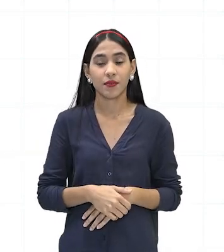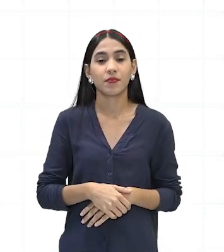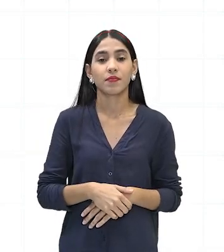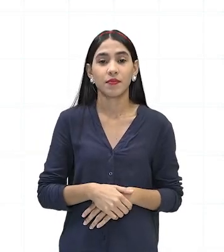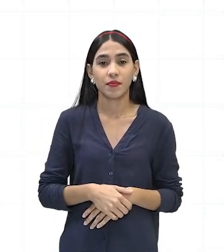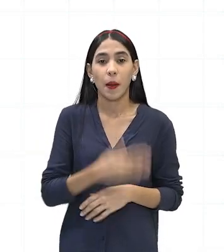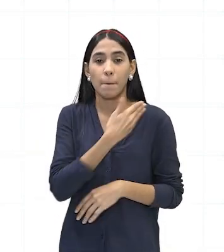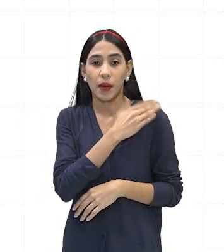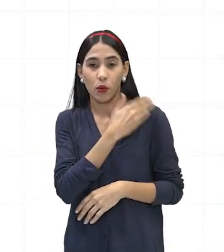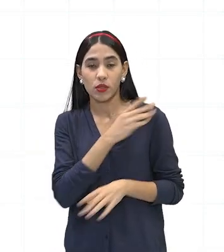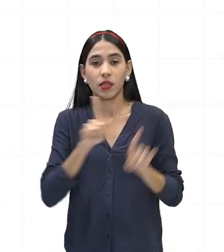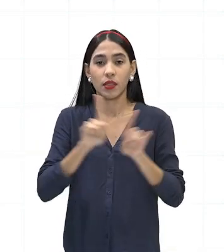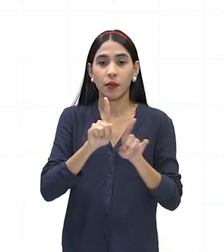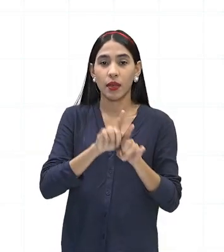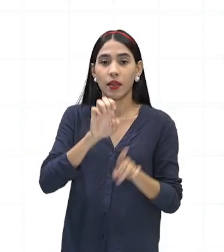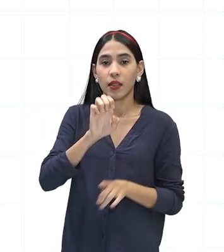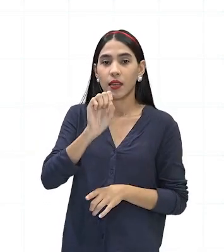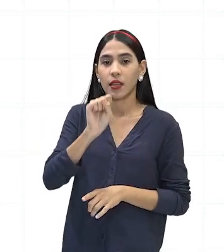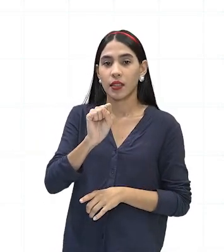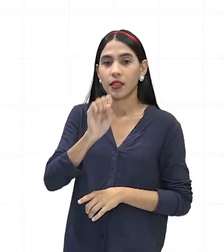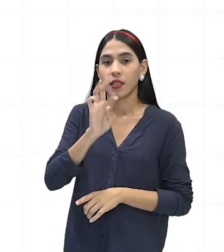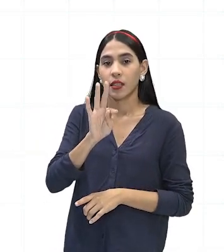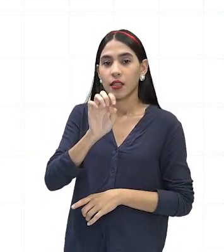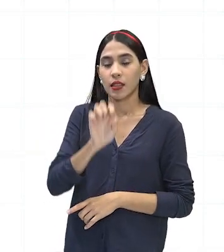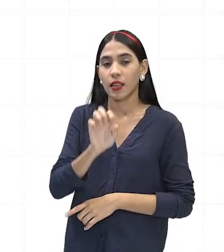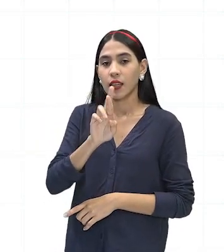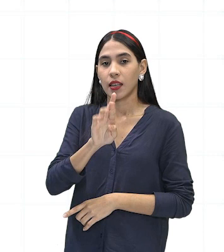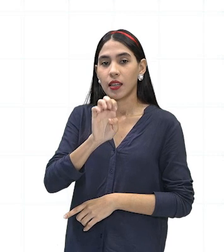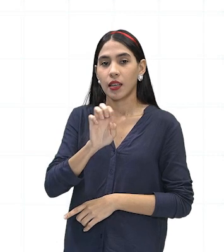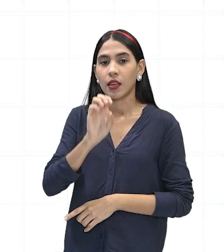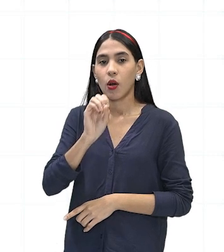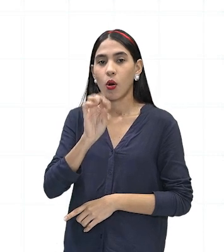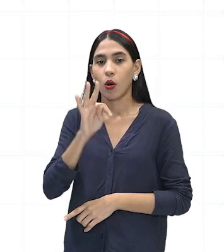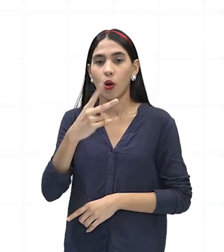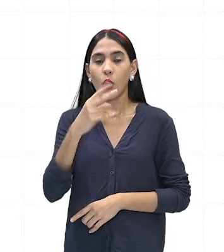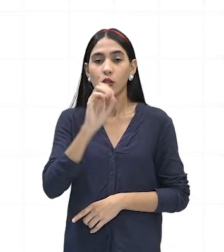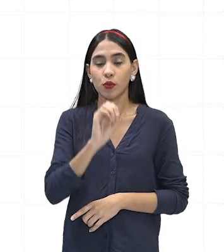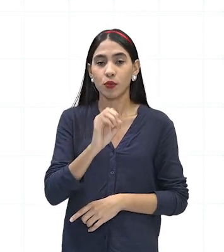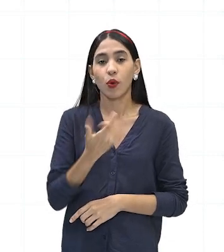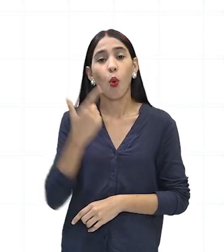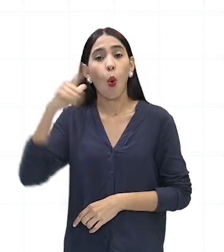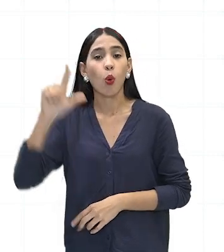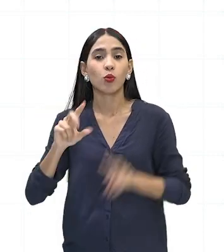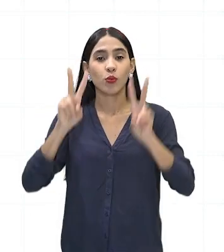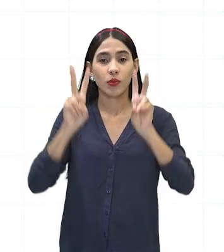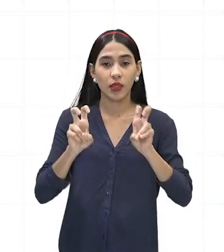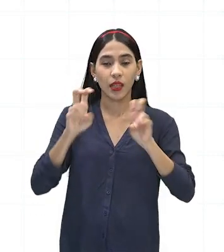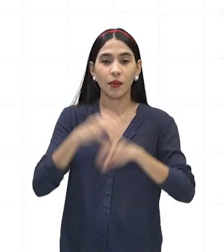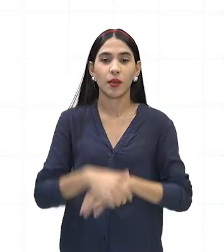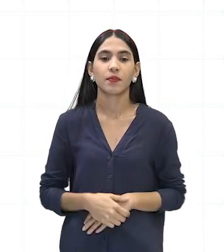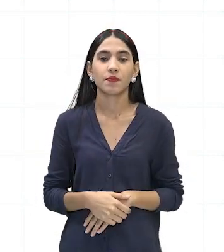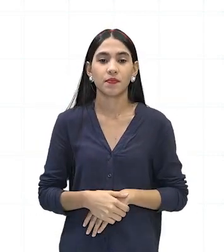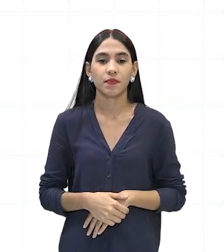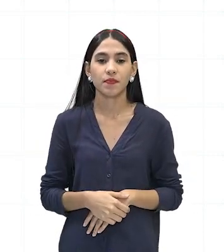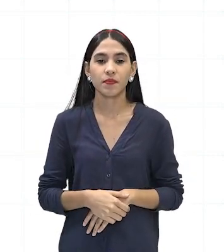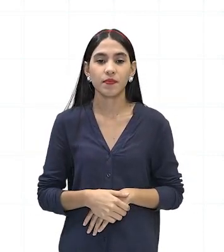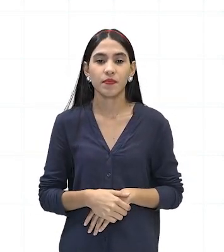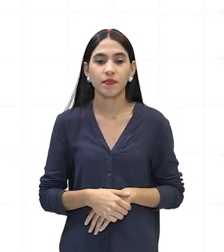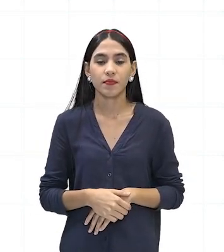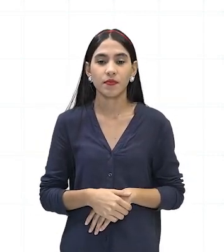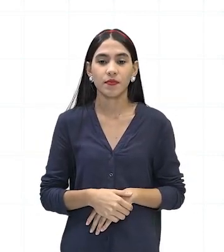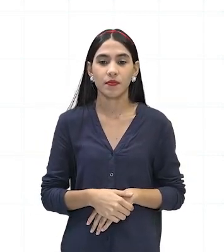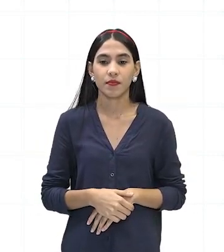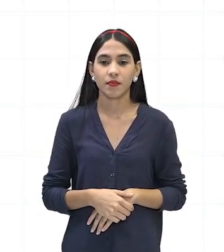e preconceito. Prosseguindo, vamos para nosso próximo tema, nosso próximo conteúdo, que